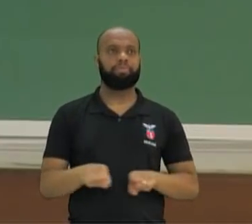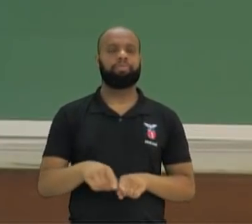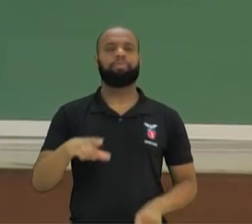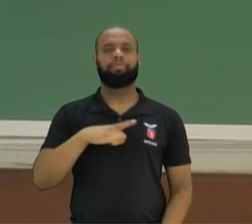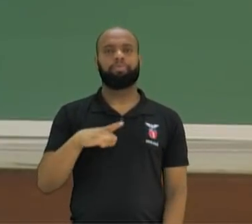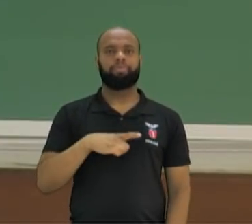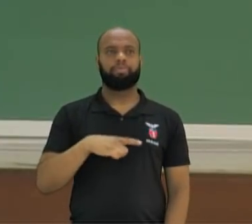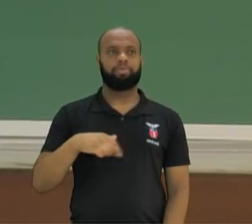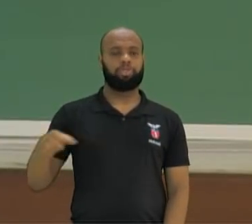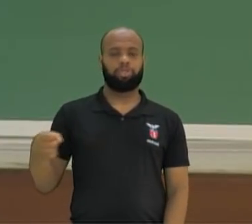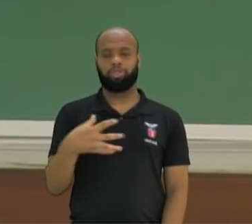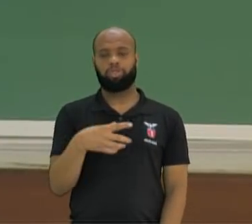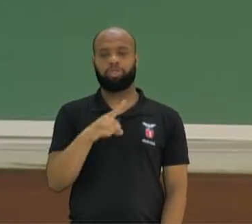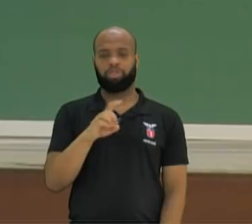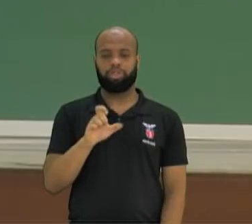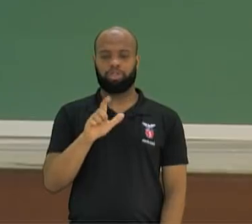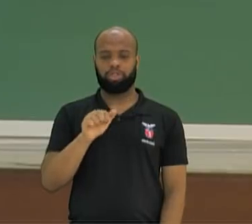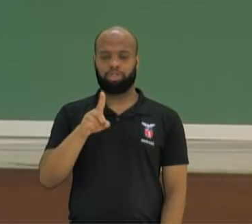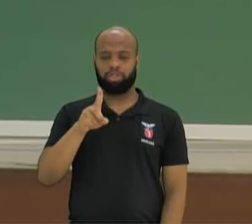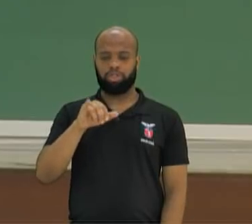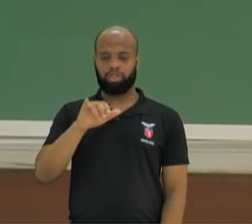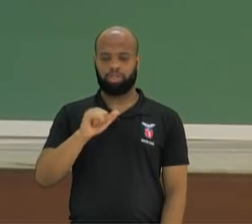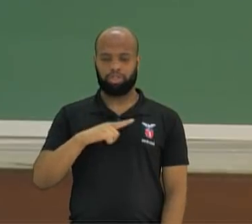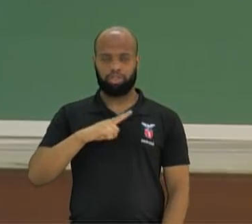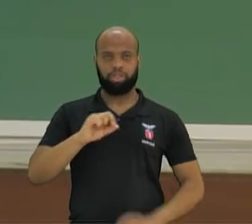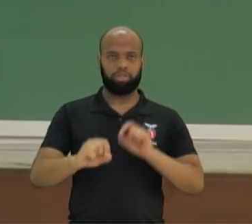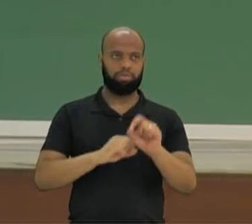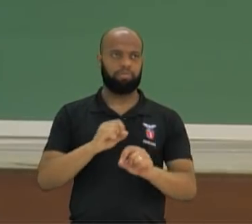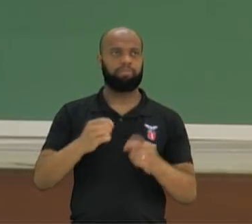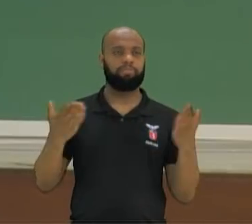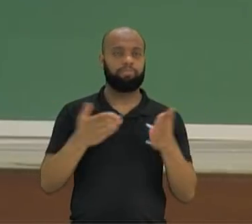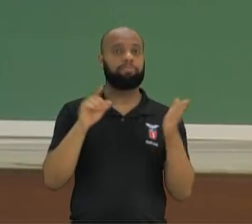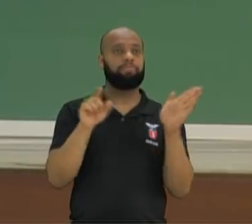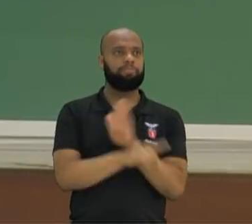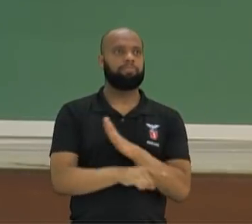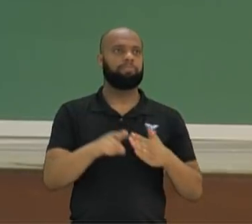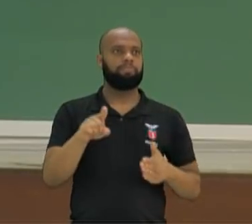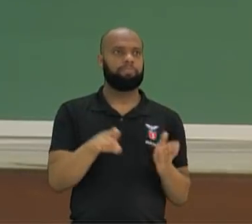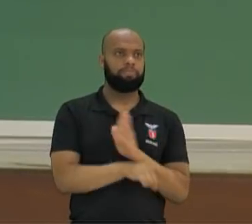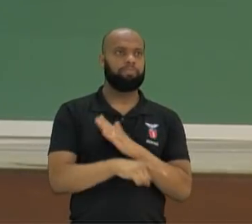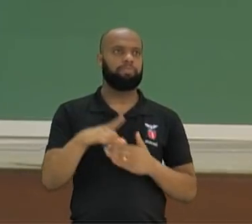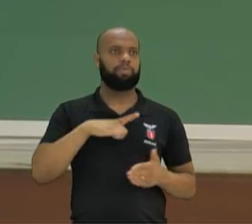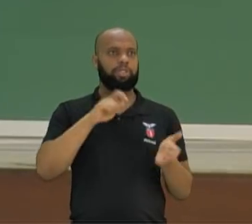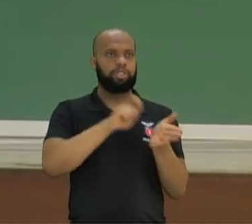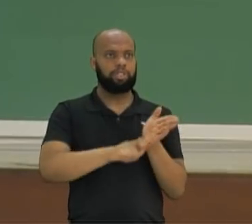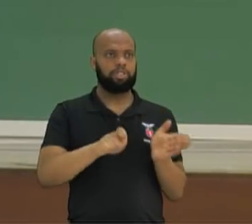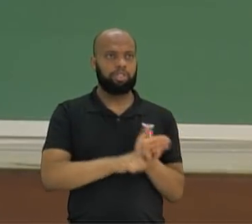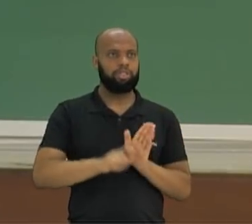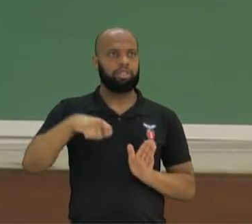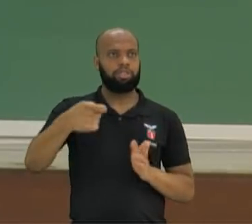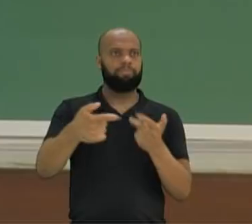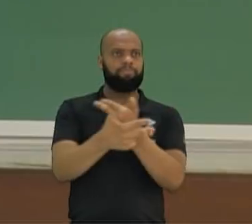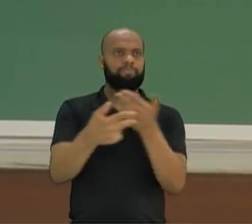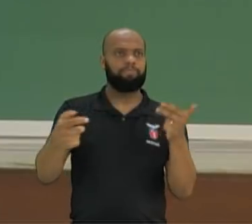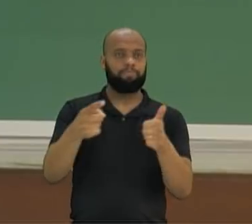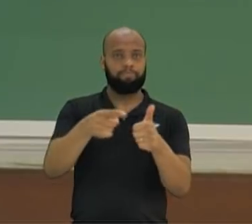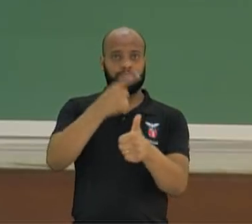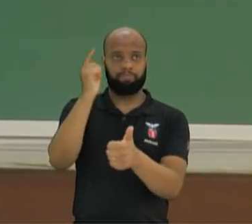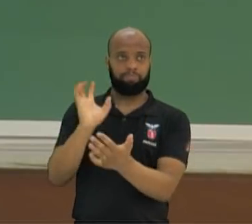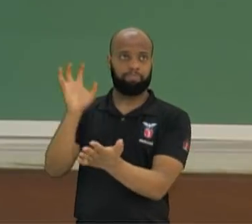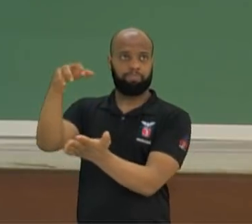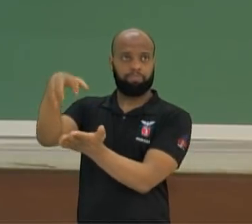Zelândia. Vamos lá, né? Tradicionalmente já temos um exercício aí, vamos praticar aí os